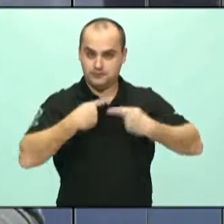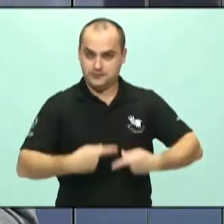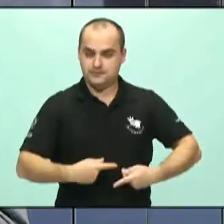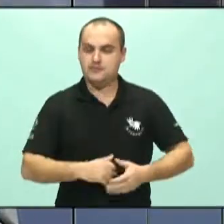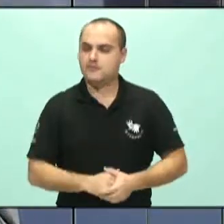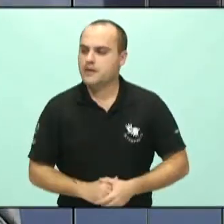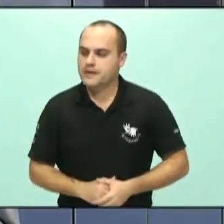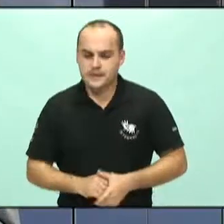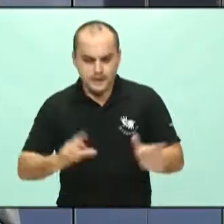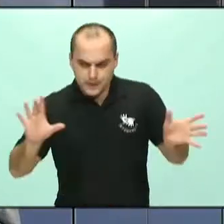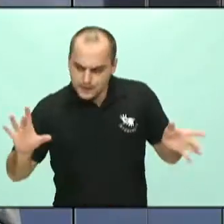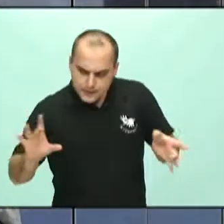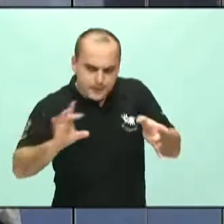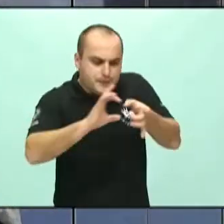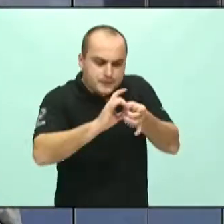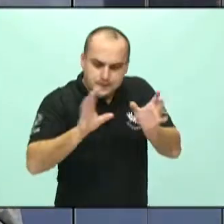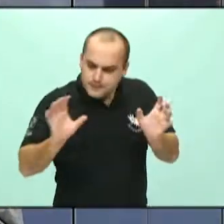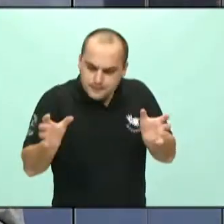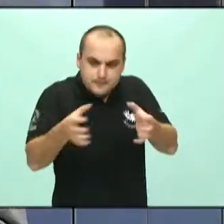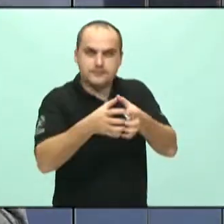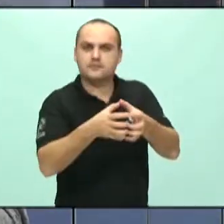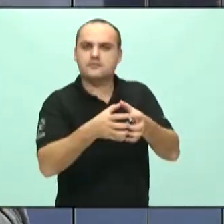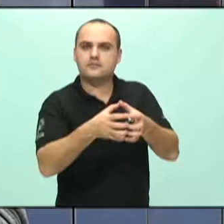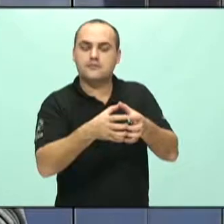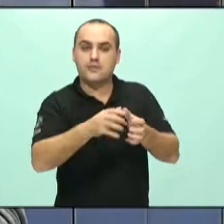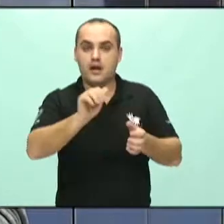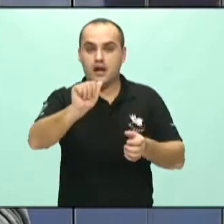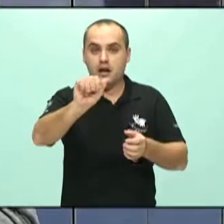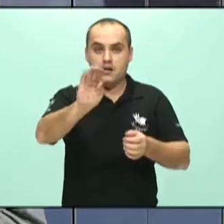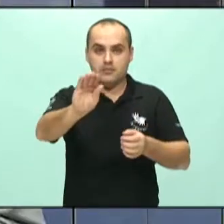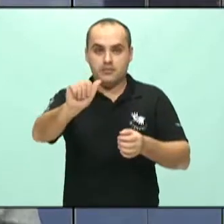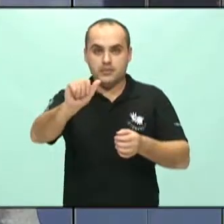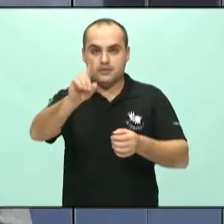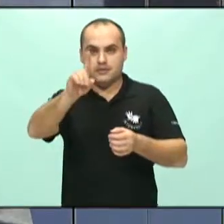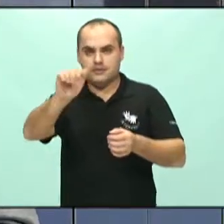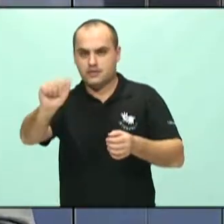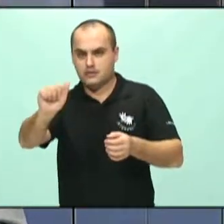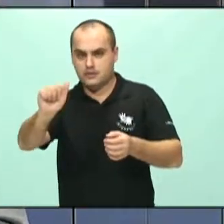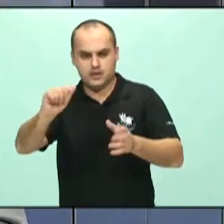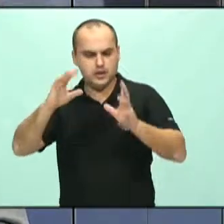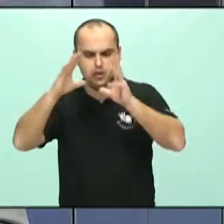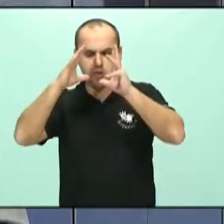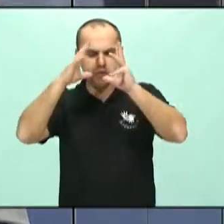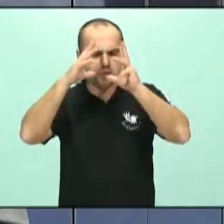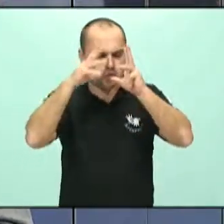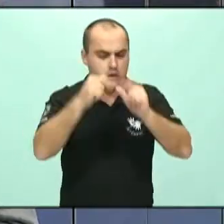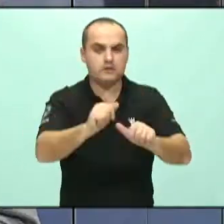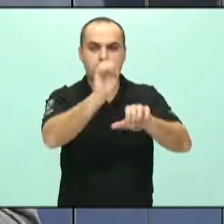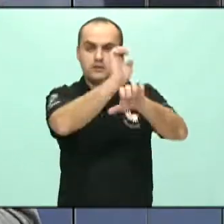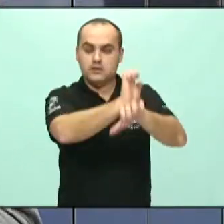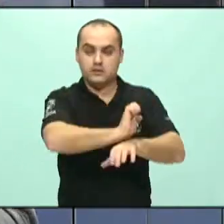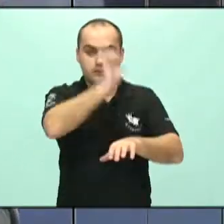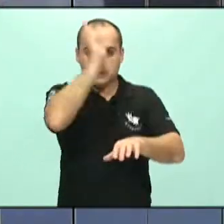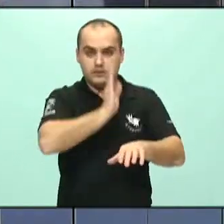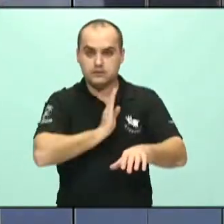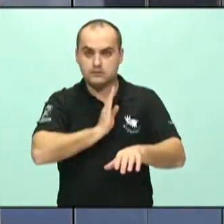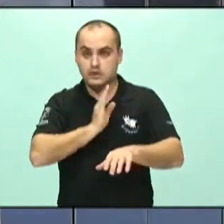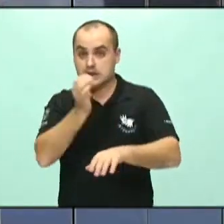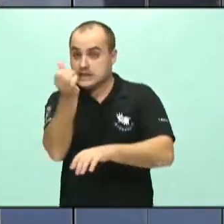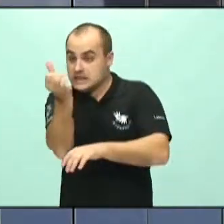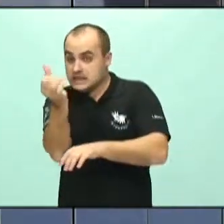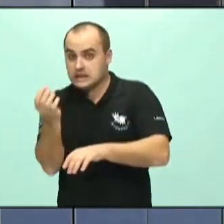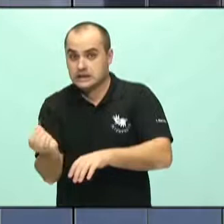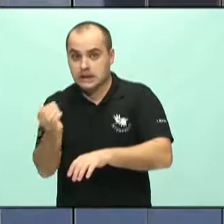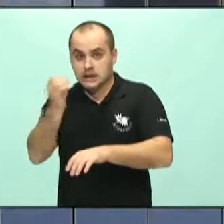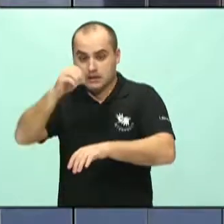juntando tudo isso, a Abadá a Abadá Capoeira hoje está em todos os estados do Brasil, em mais de 60 países, com trabalho científico